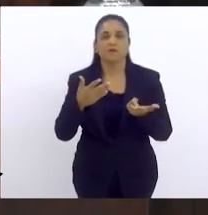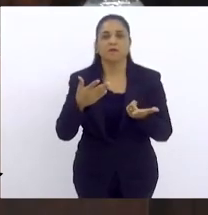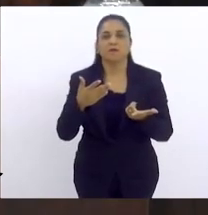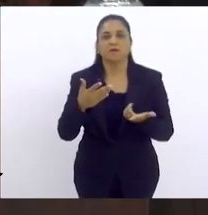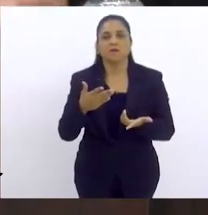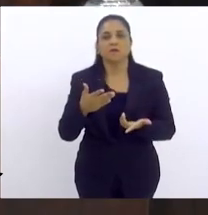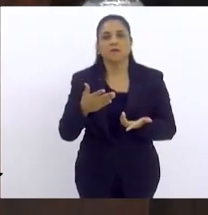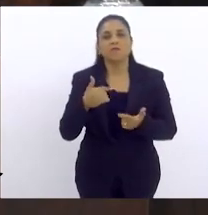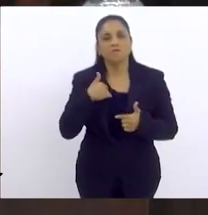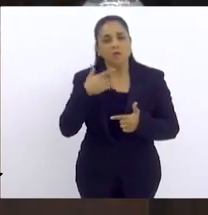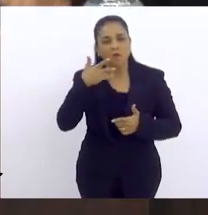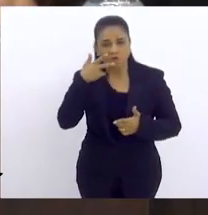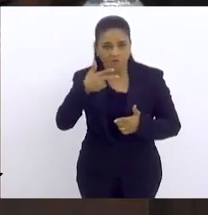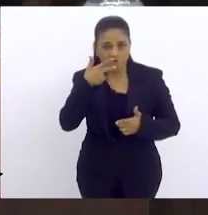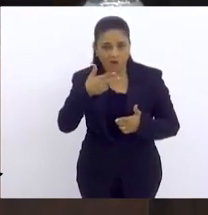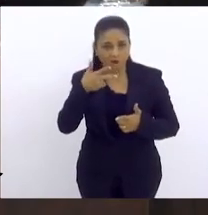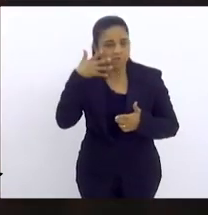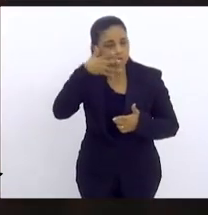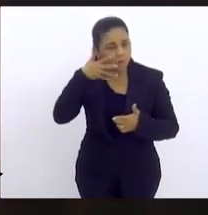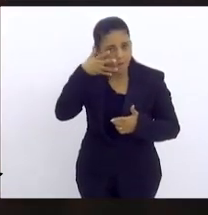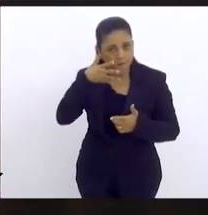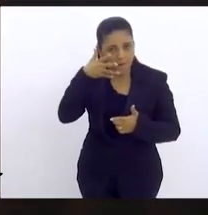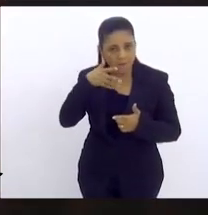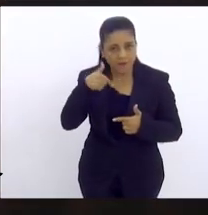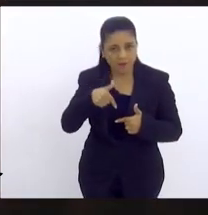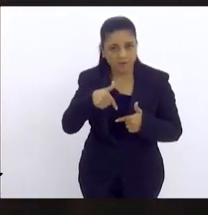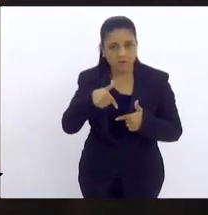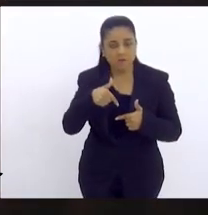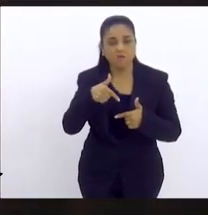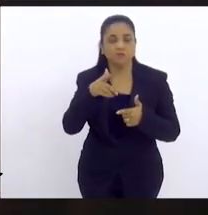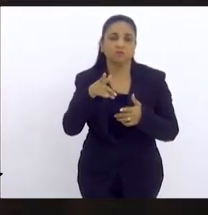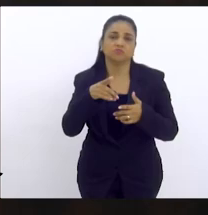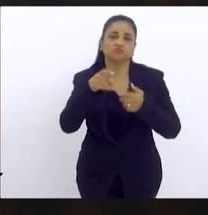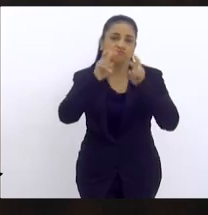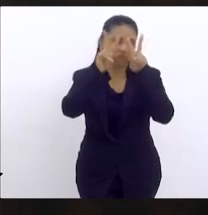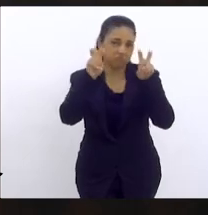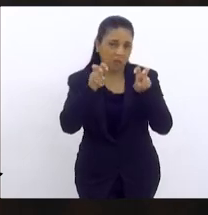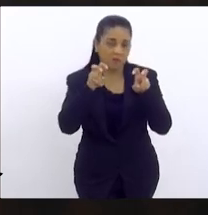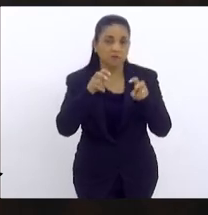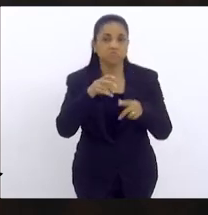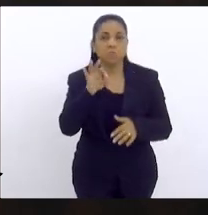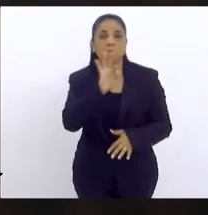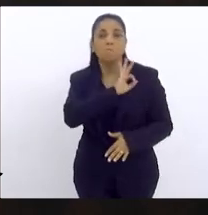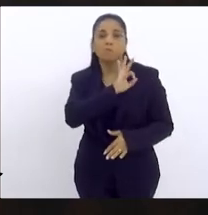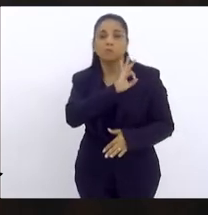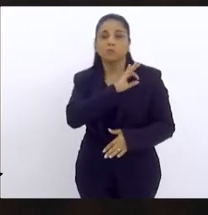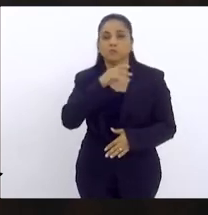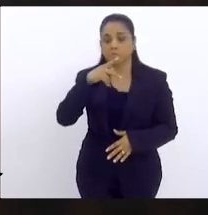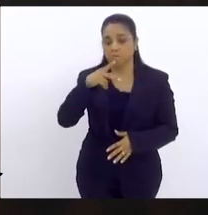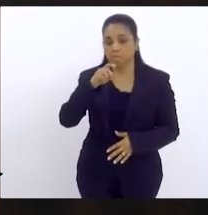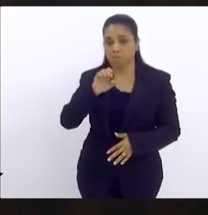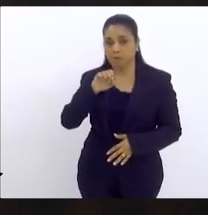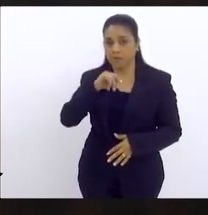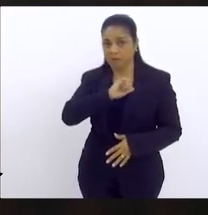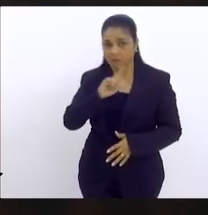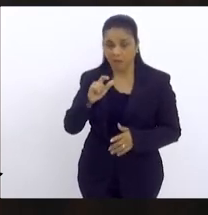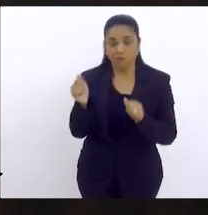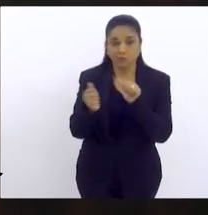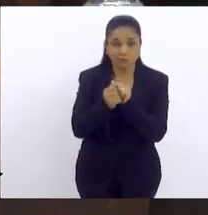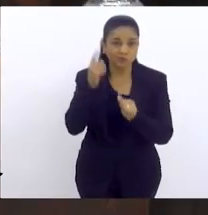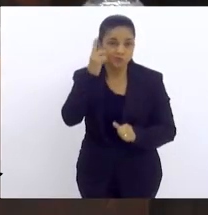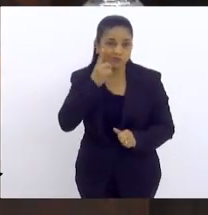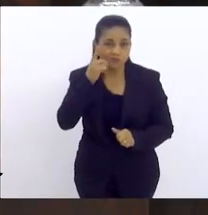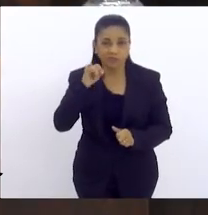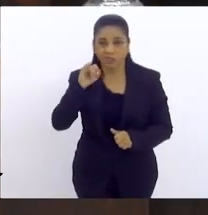aquilo que eu falo quando falou lá da da questão da polícia penal foi mais até a Índia lá junto com com Amorim